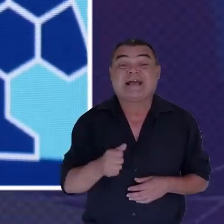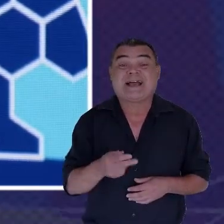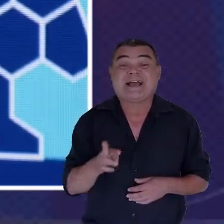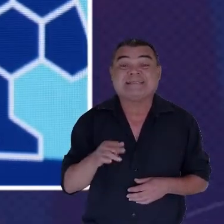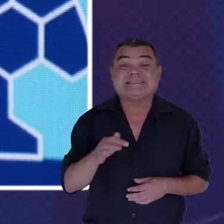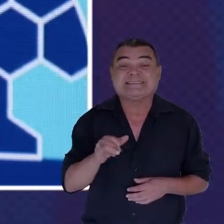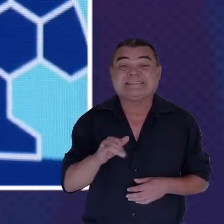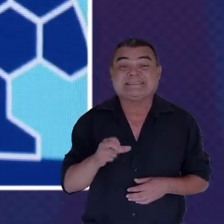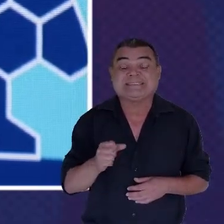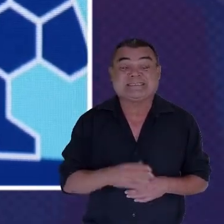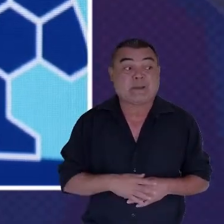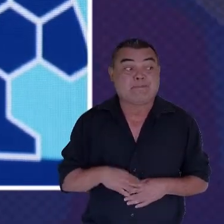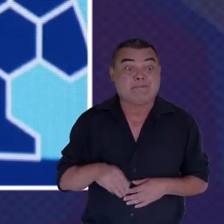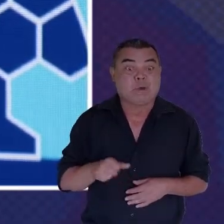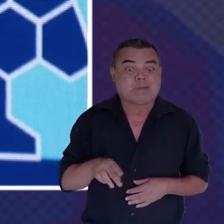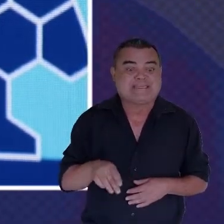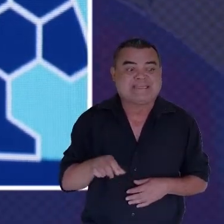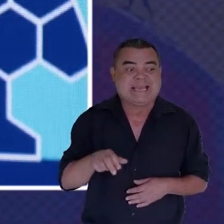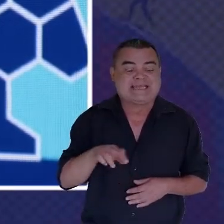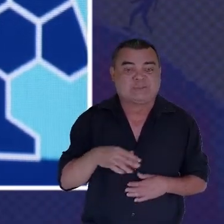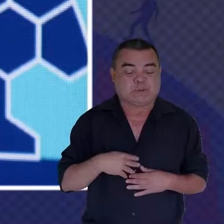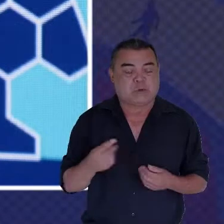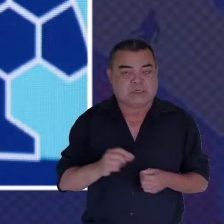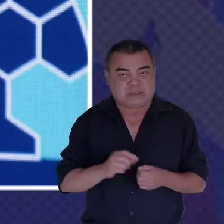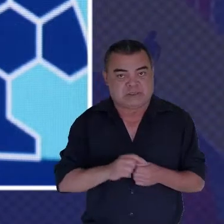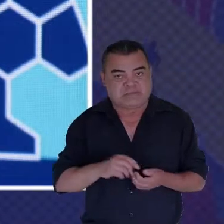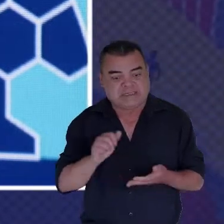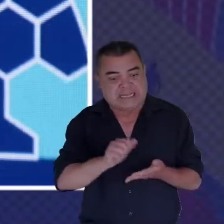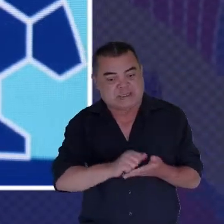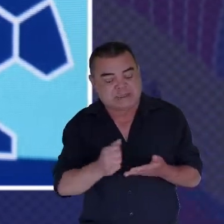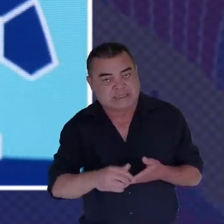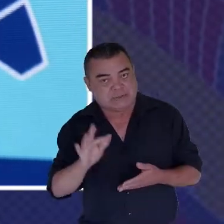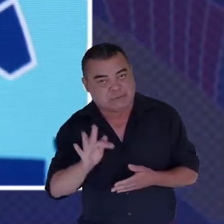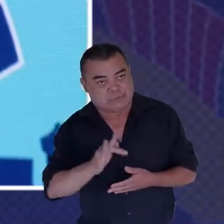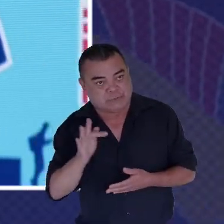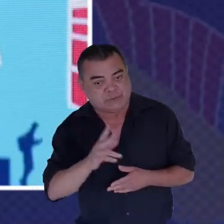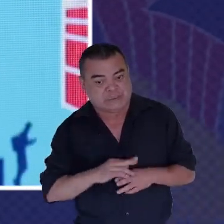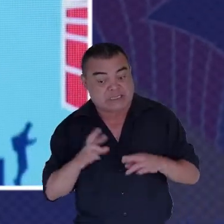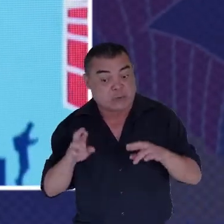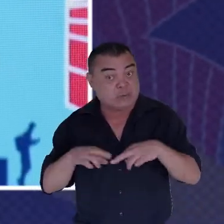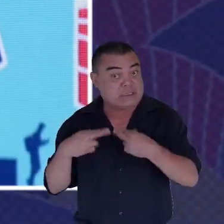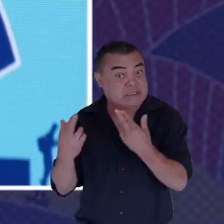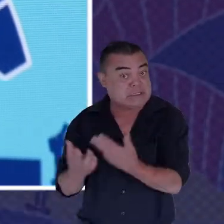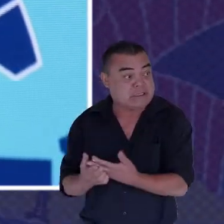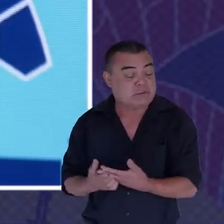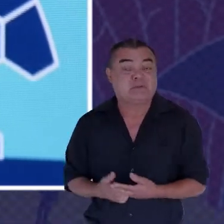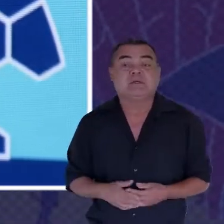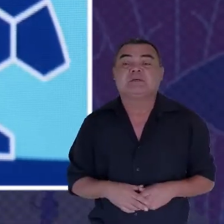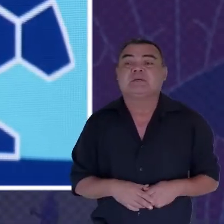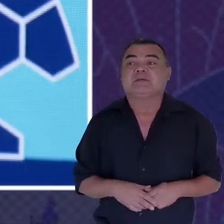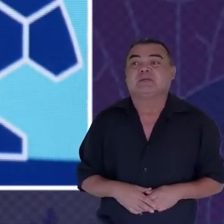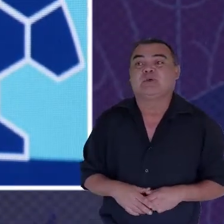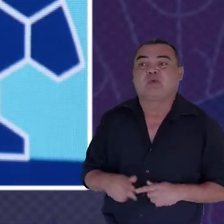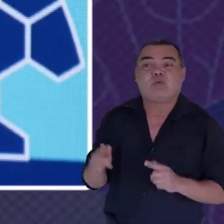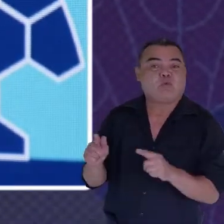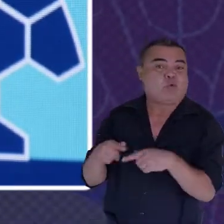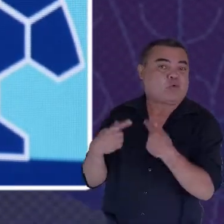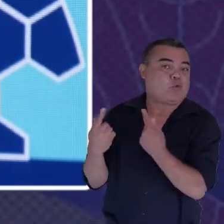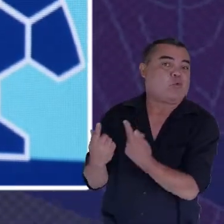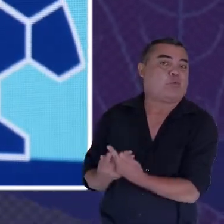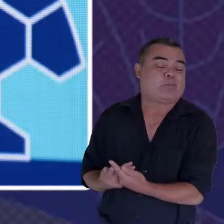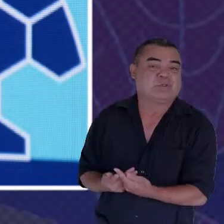porque enquanto a gente fez o agenda de futuros enquanto nós nos reunimos aí com a galera da